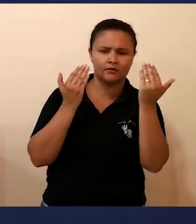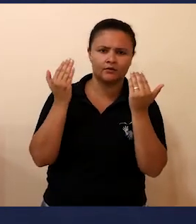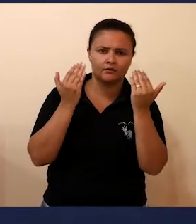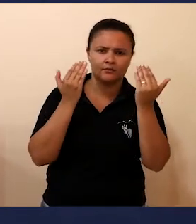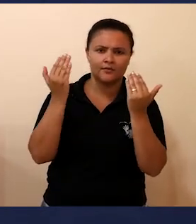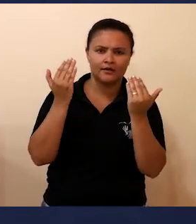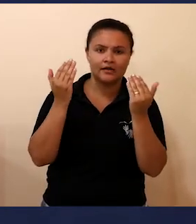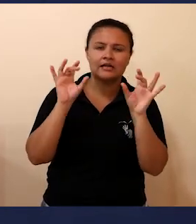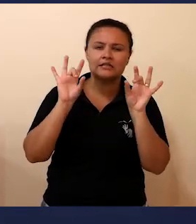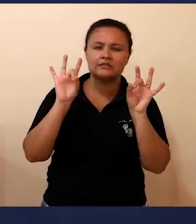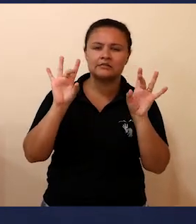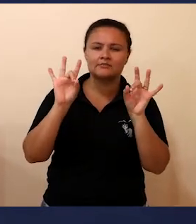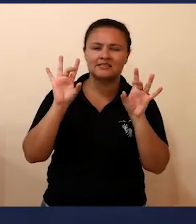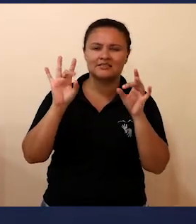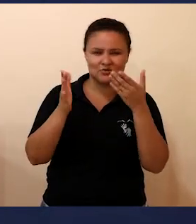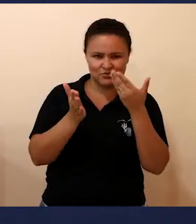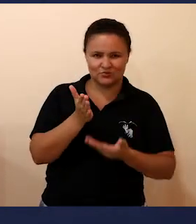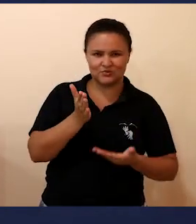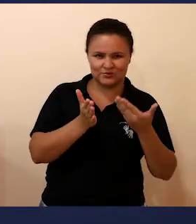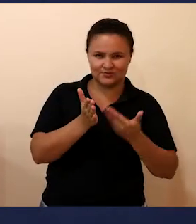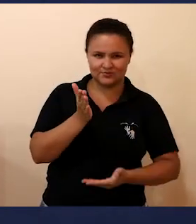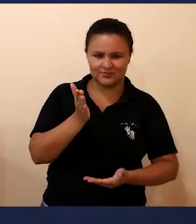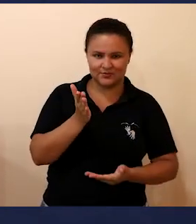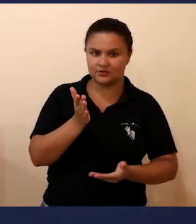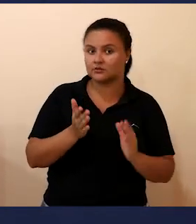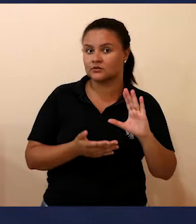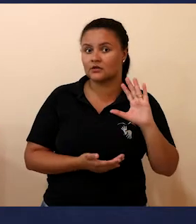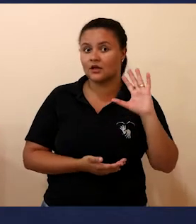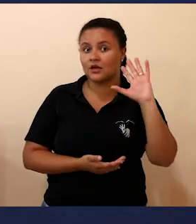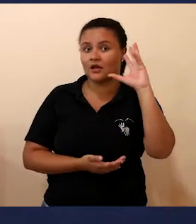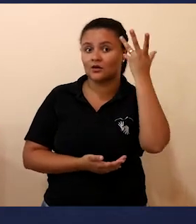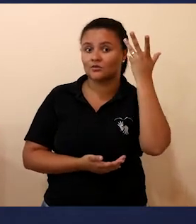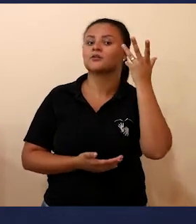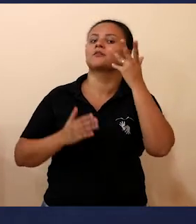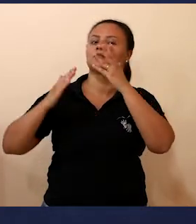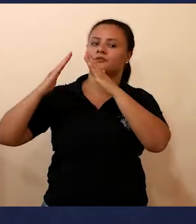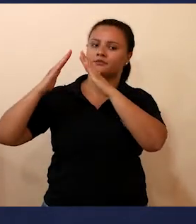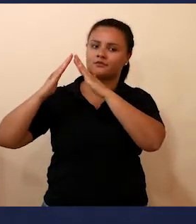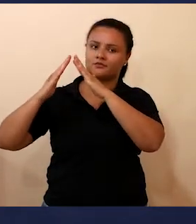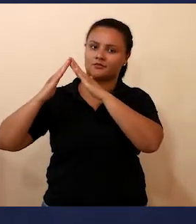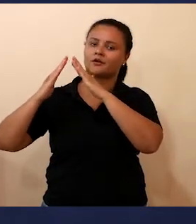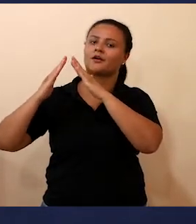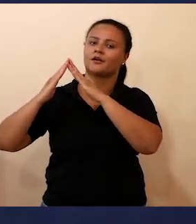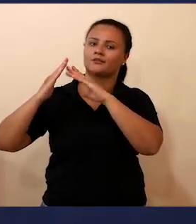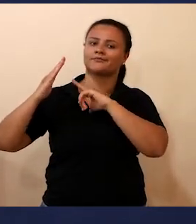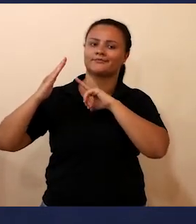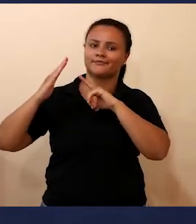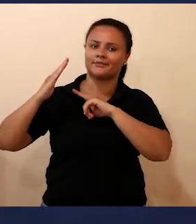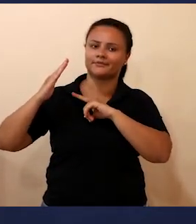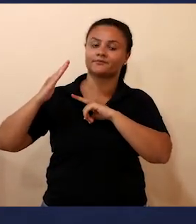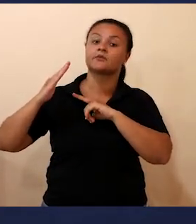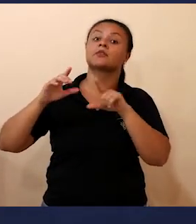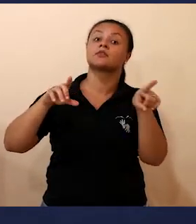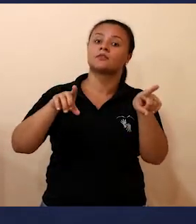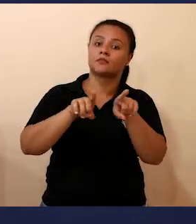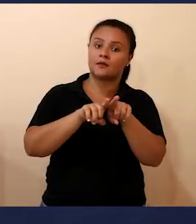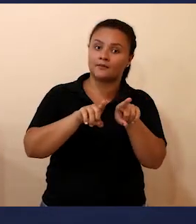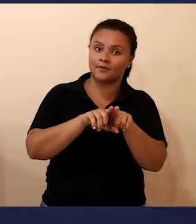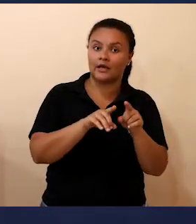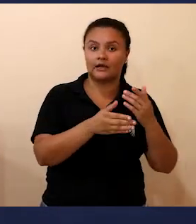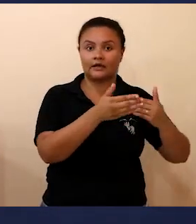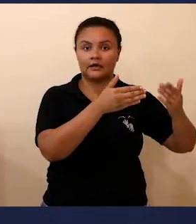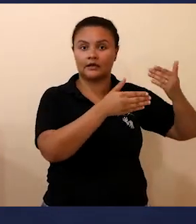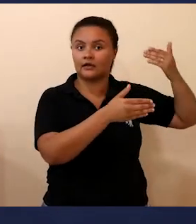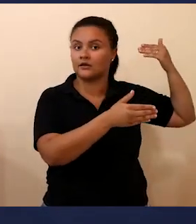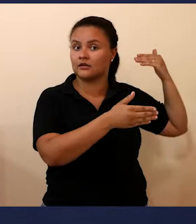específica do desperdício, ela acontece tanto nos lares, nas nossas casas, como também nas etapas de produção.